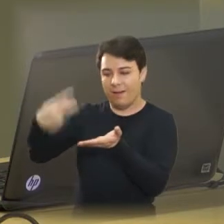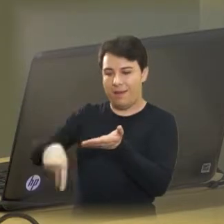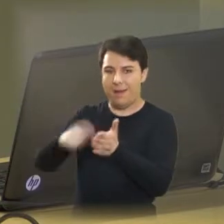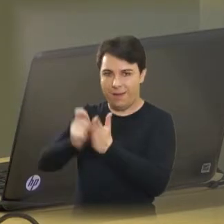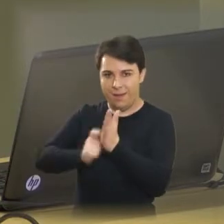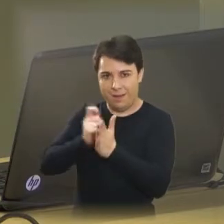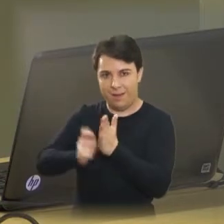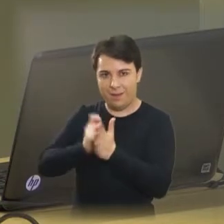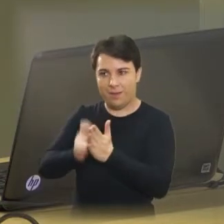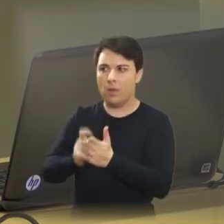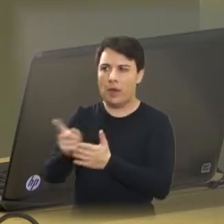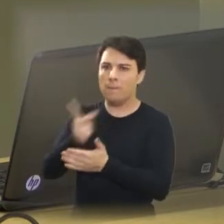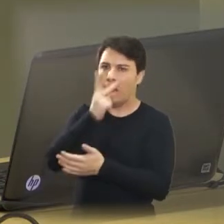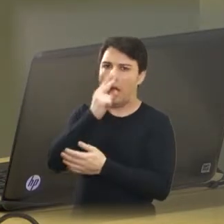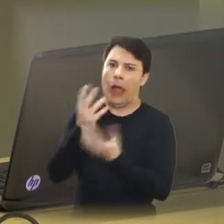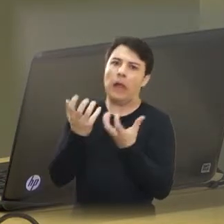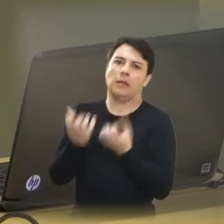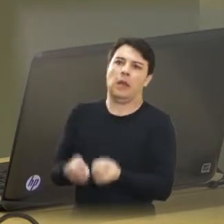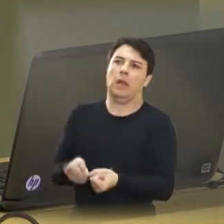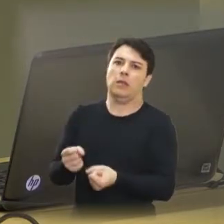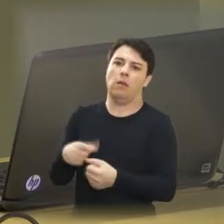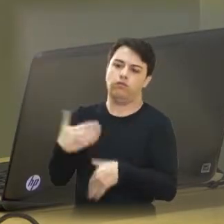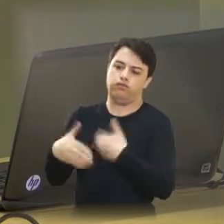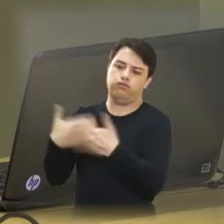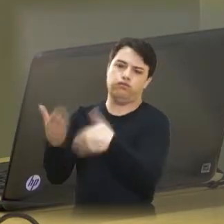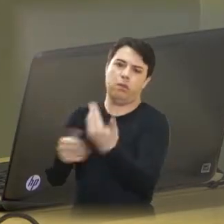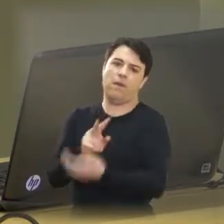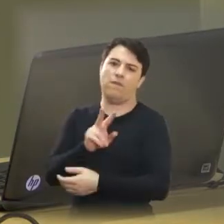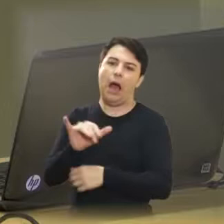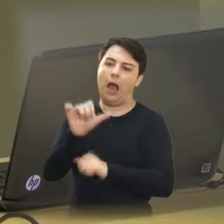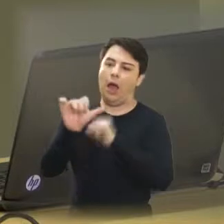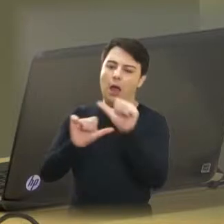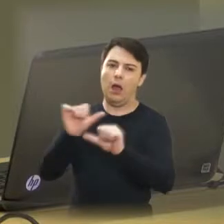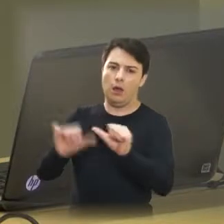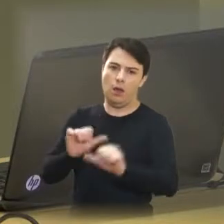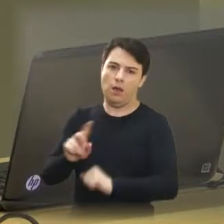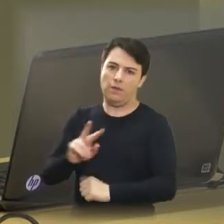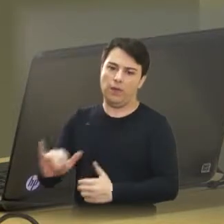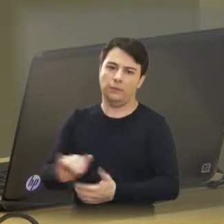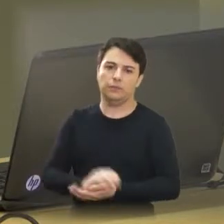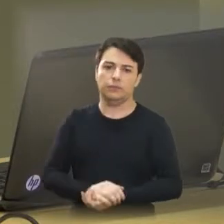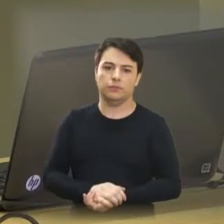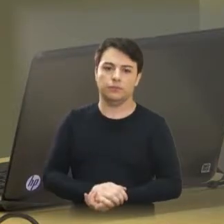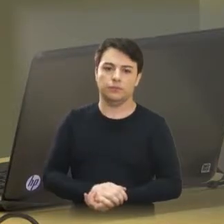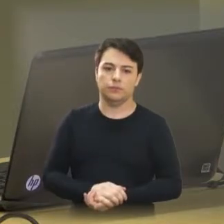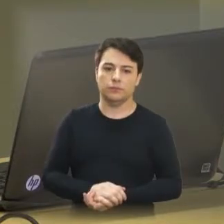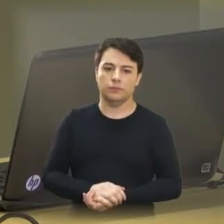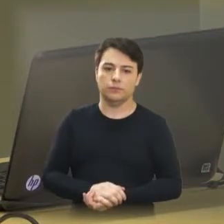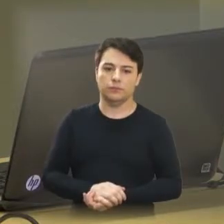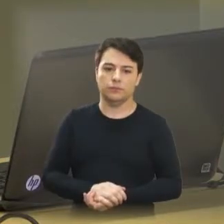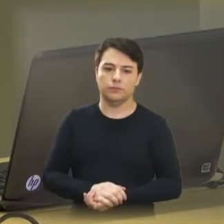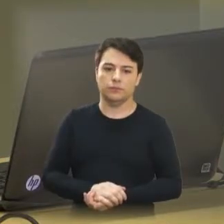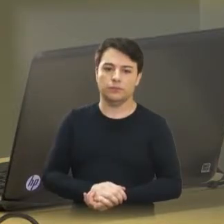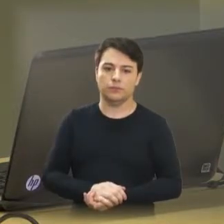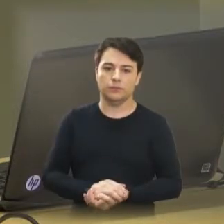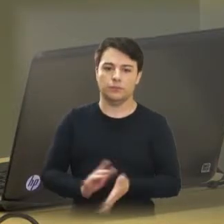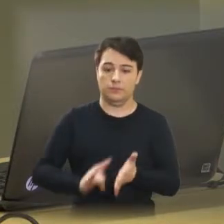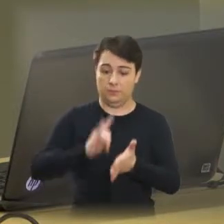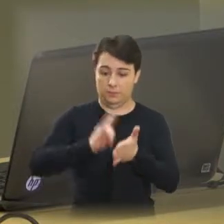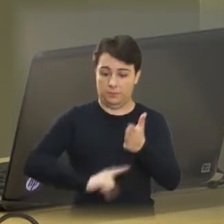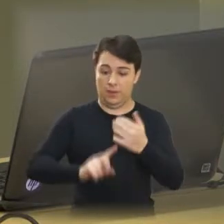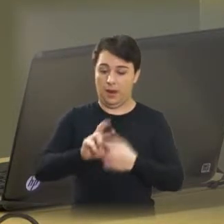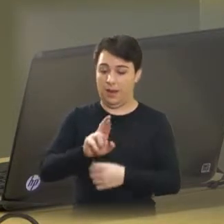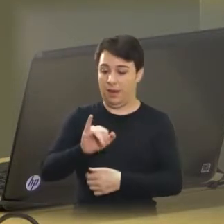Araraquara, para dar sequência a essas alterações neste momento. Bom, o RIV é um